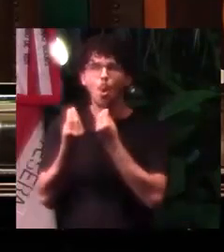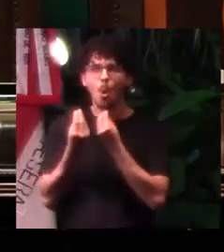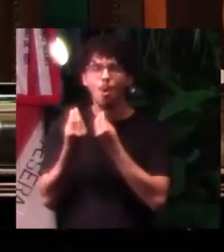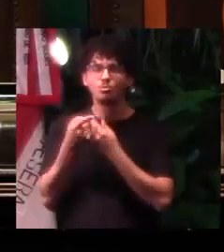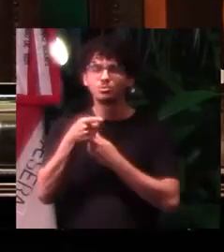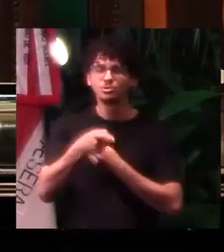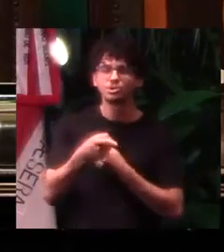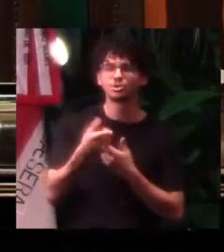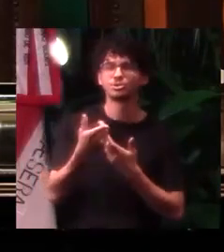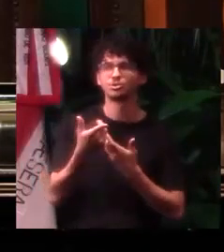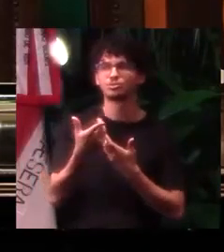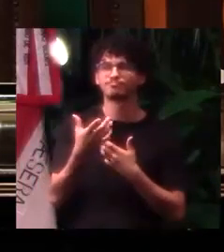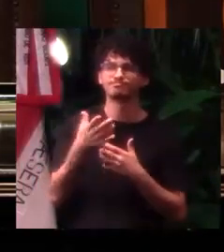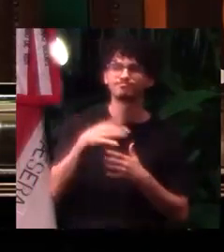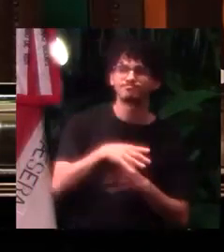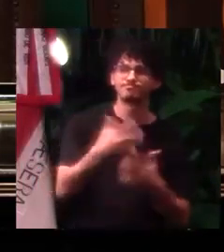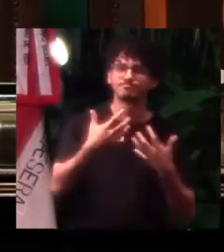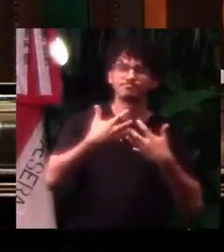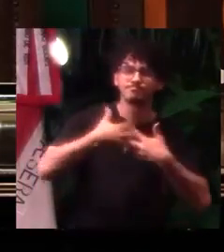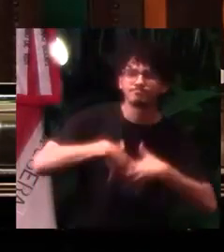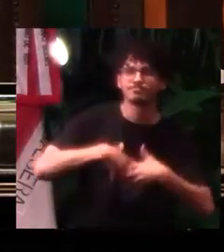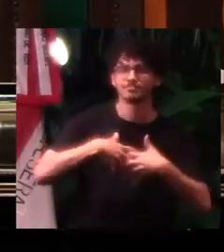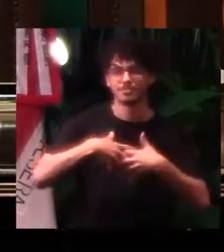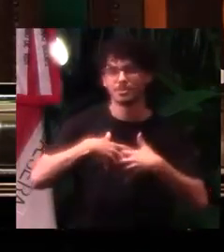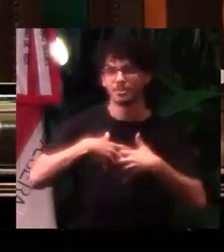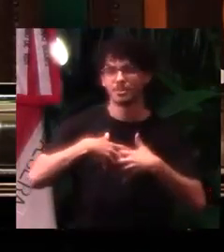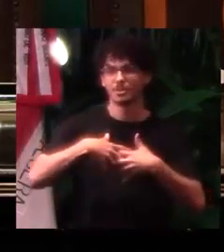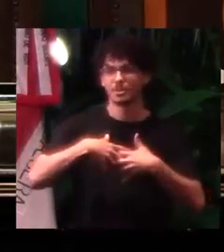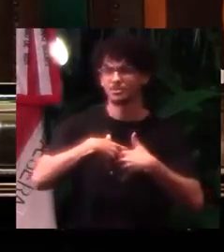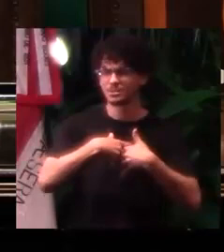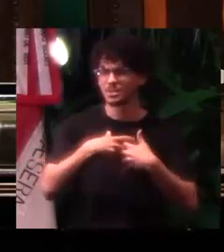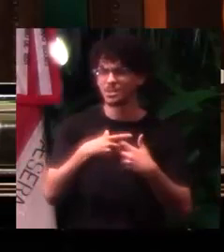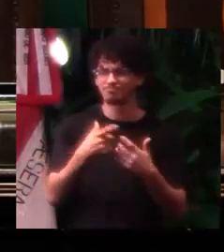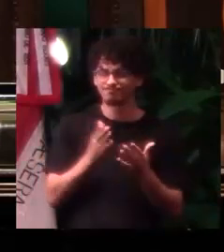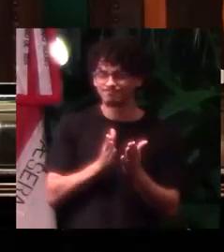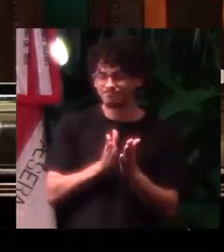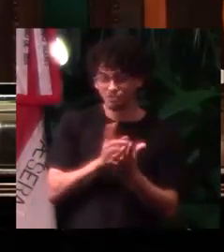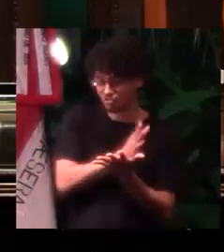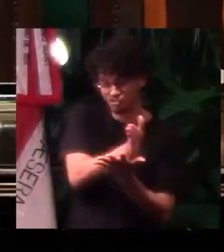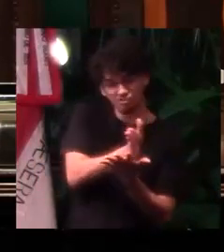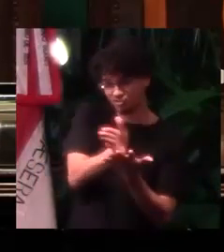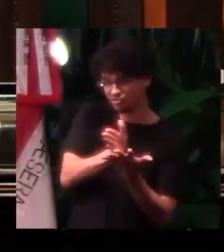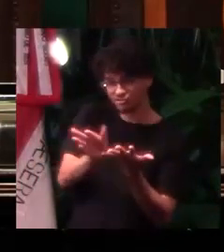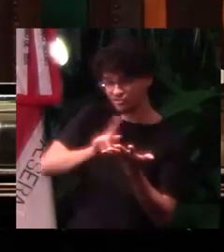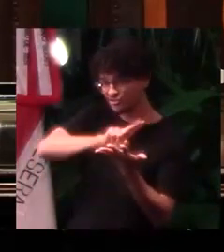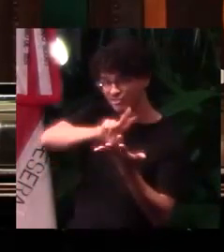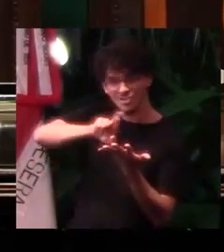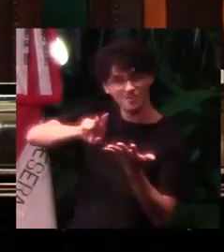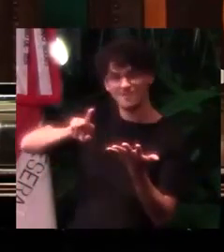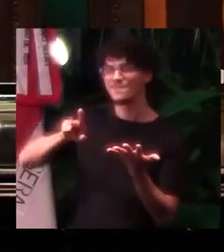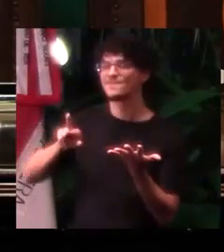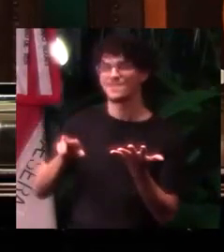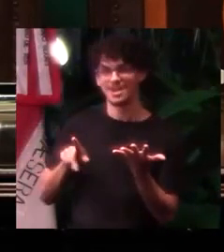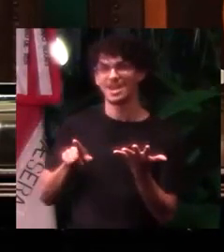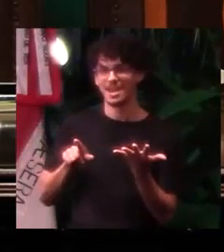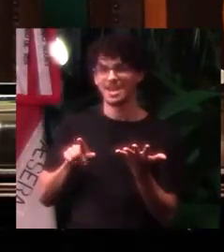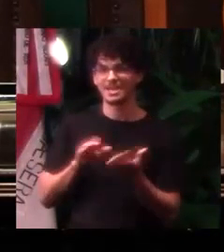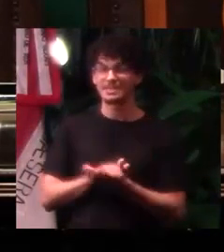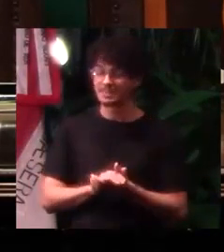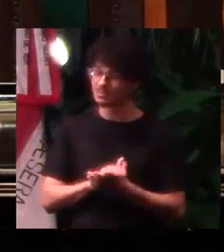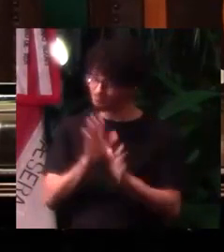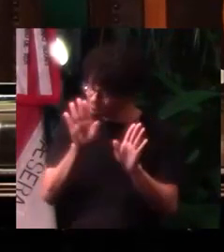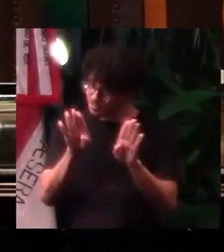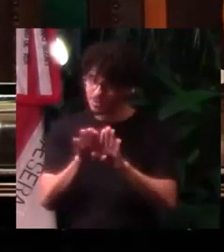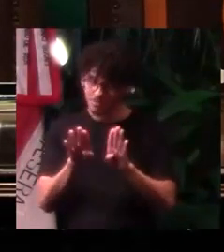e de interpretação, questões muito distintas, né, que podem ser muito distintas até